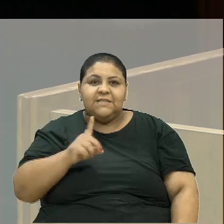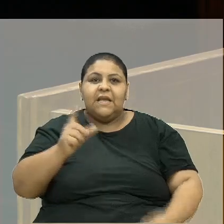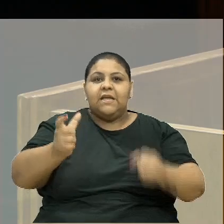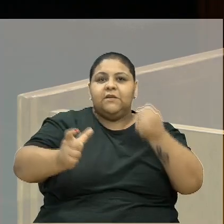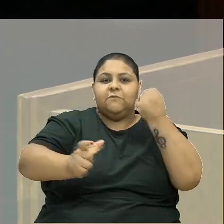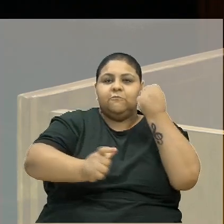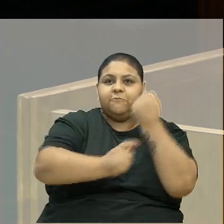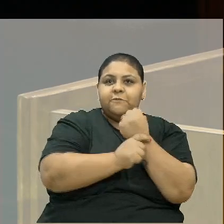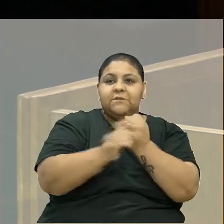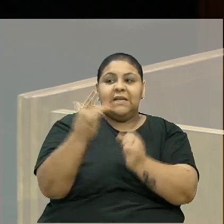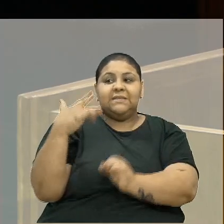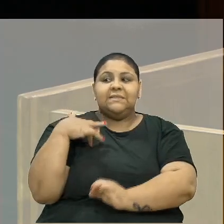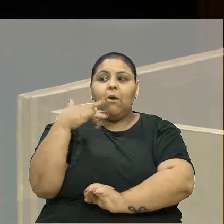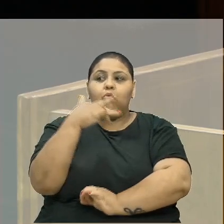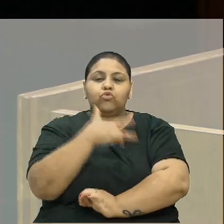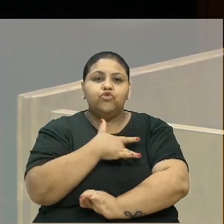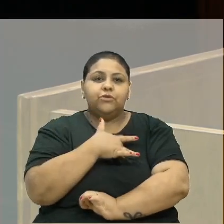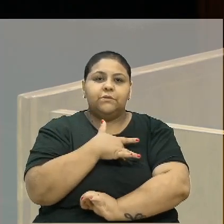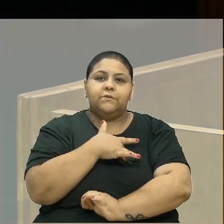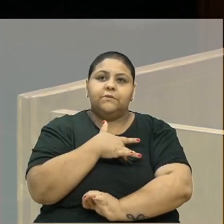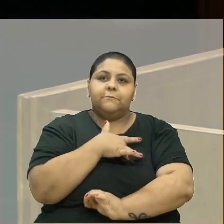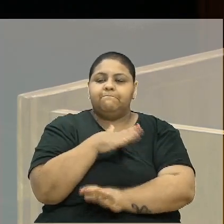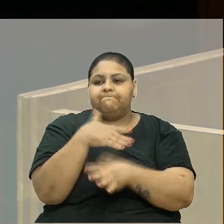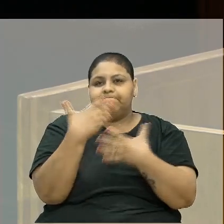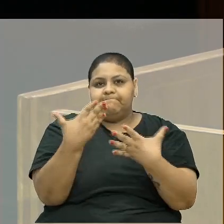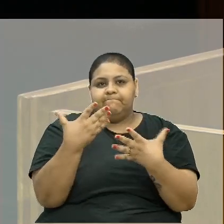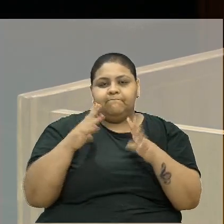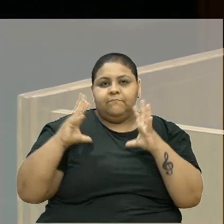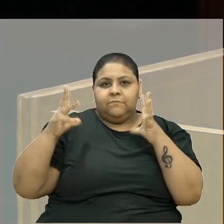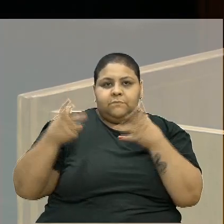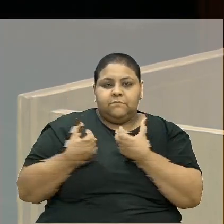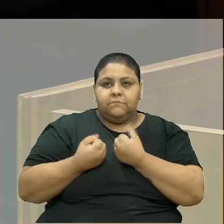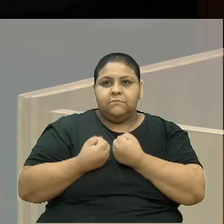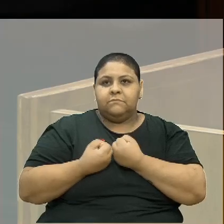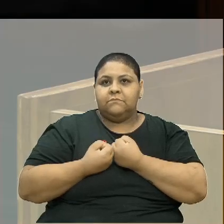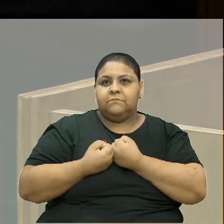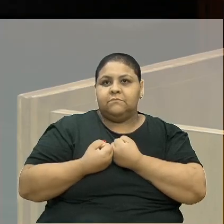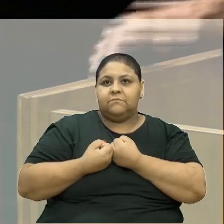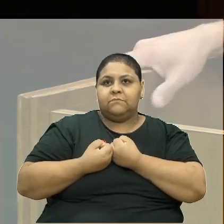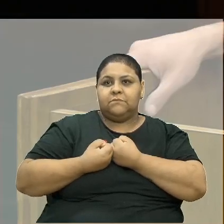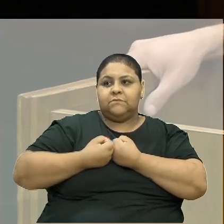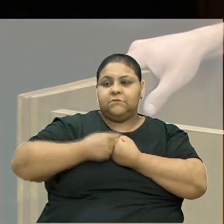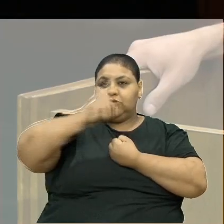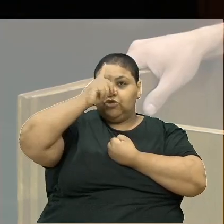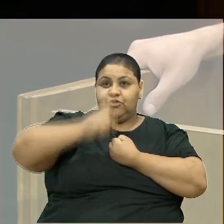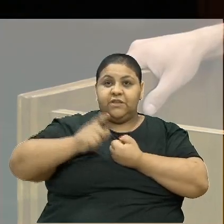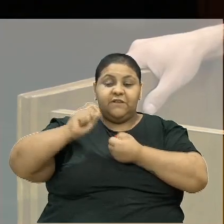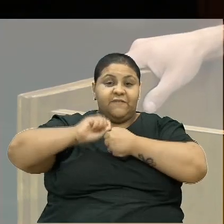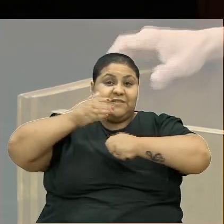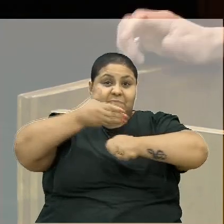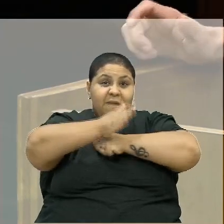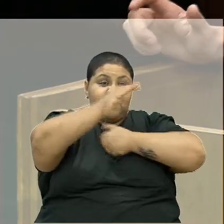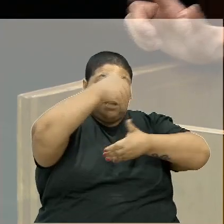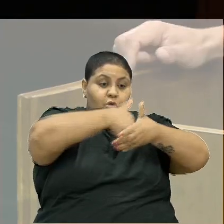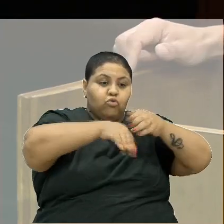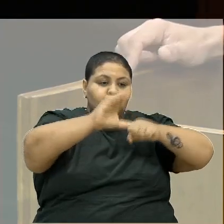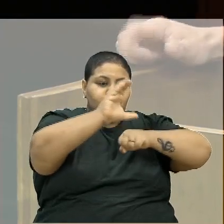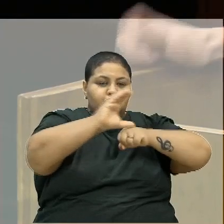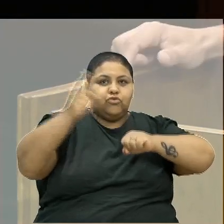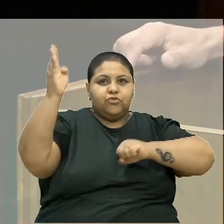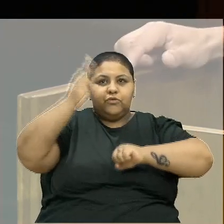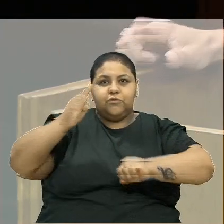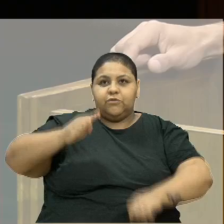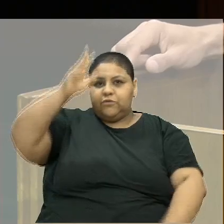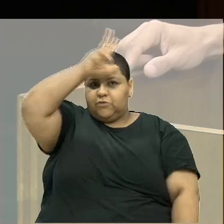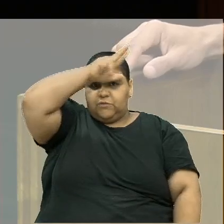segurança, à saúde, enfim, a todos os direitos que envolvem uma Constituição brasileira,